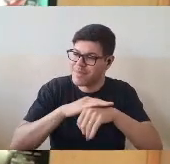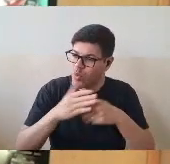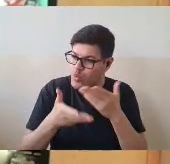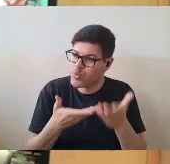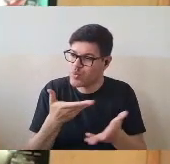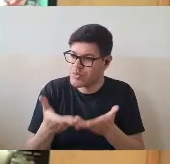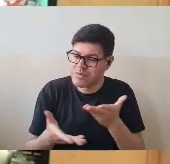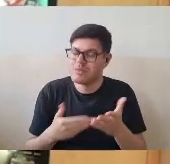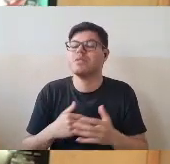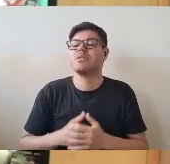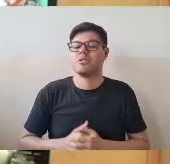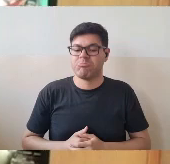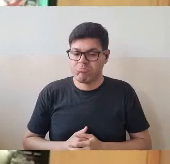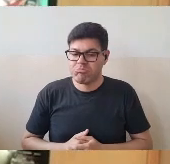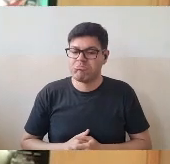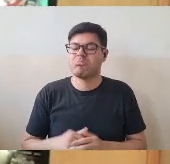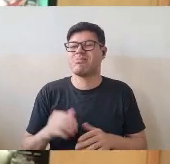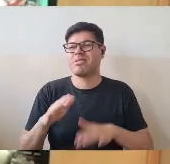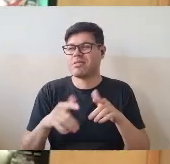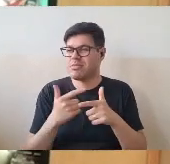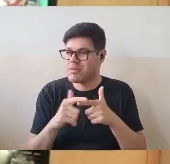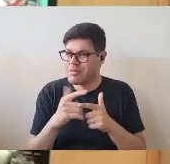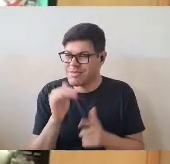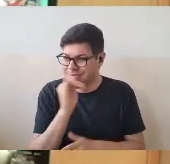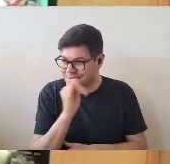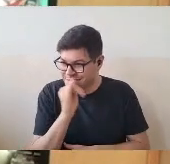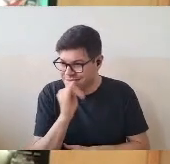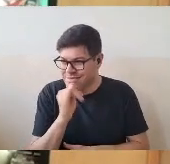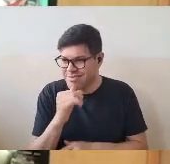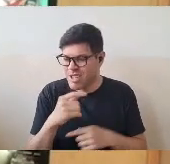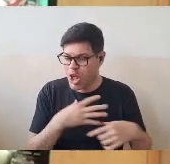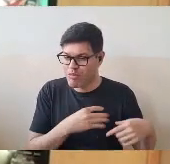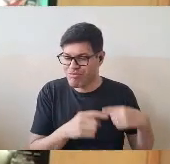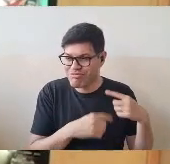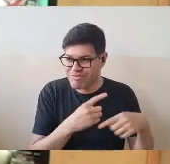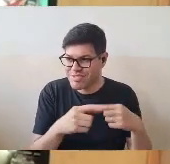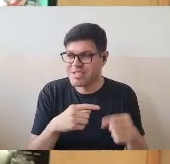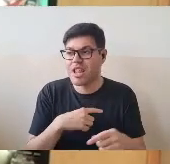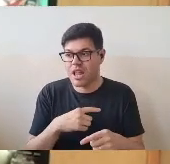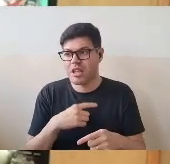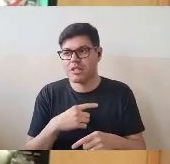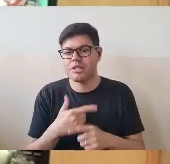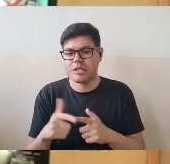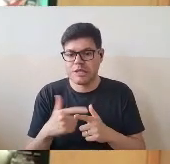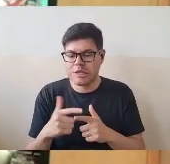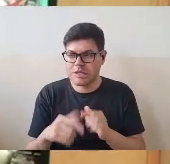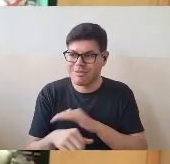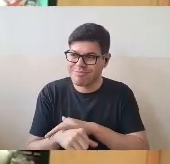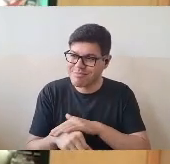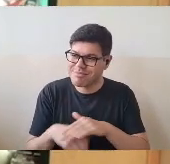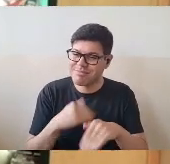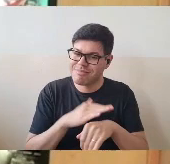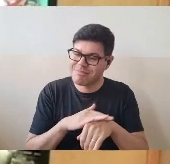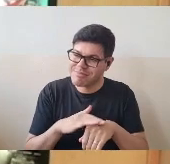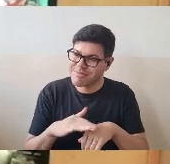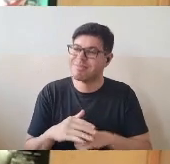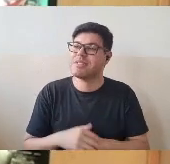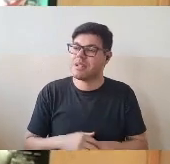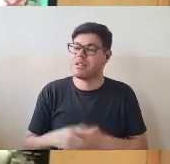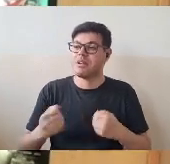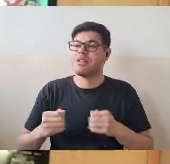pele italianada, né? Descendente italiano. E é claro que a gente acaba se tornando paciente de dermatologista.